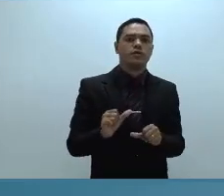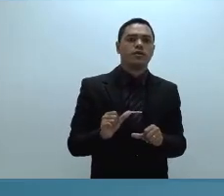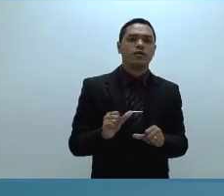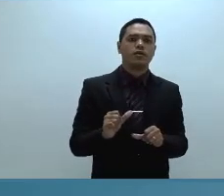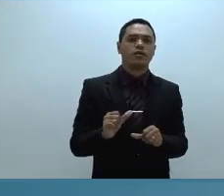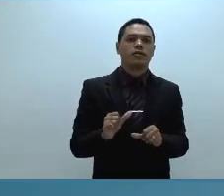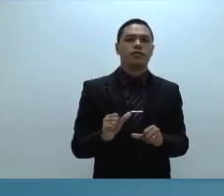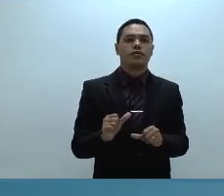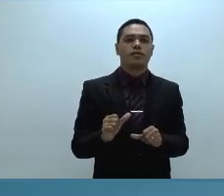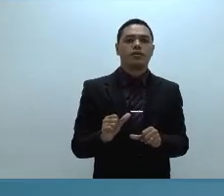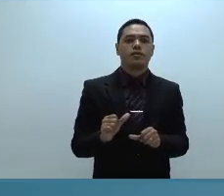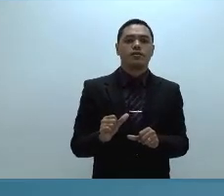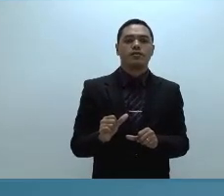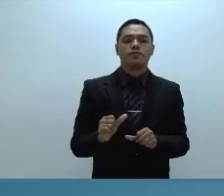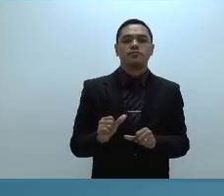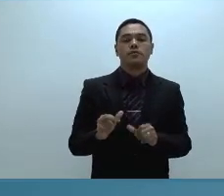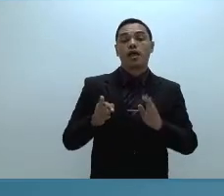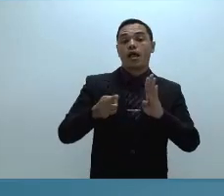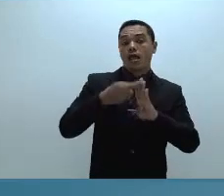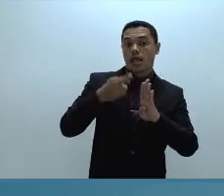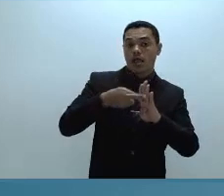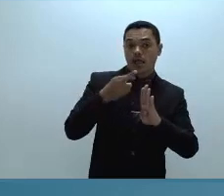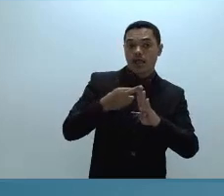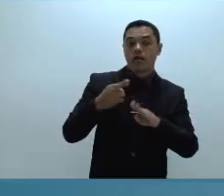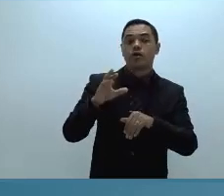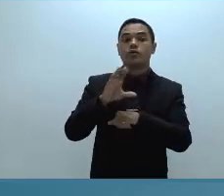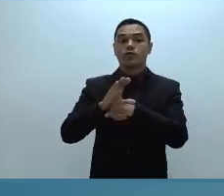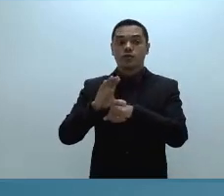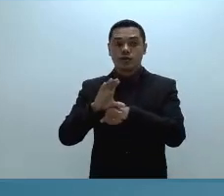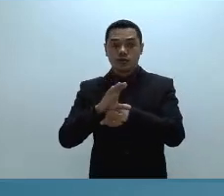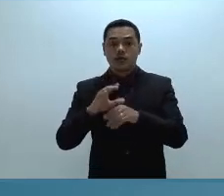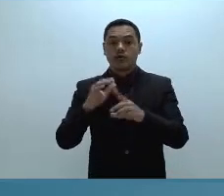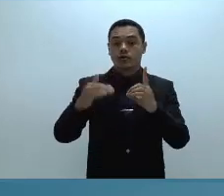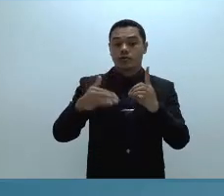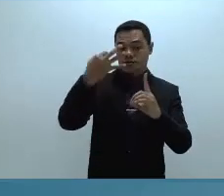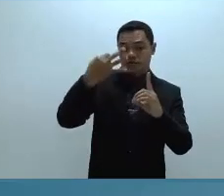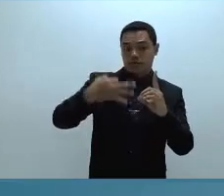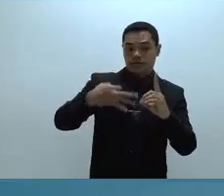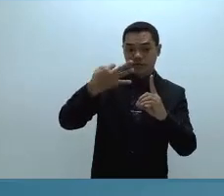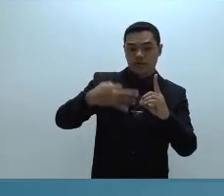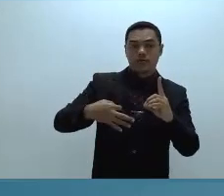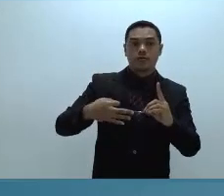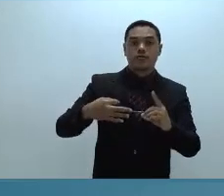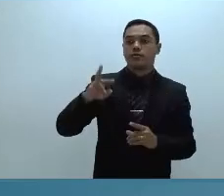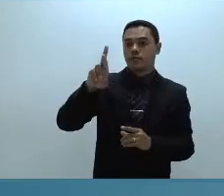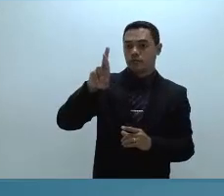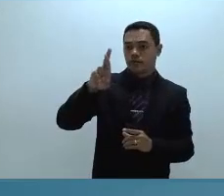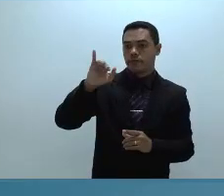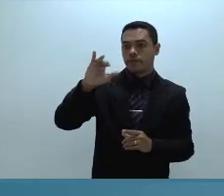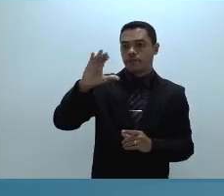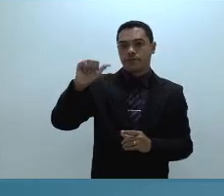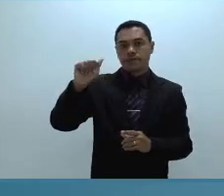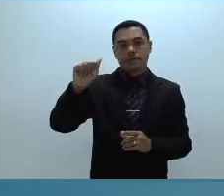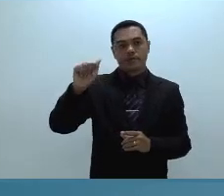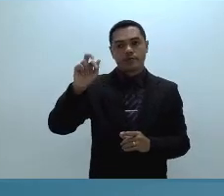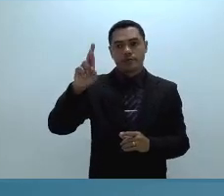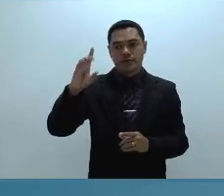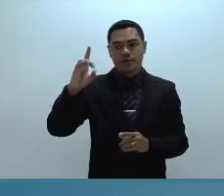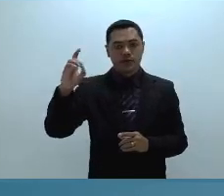ação constitucional à época, ilustre embargador Ricardo Nunes.